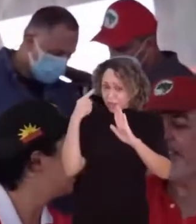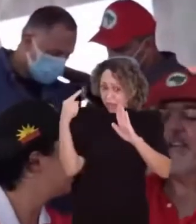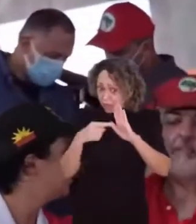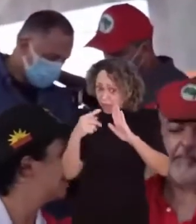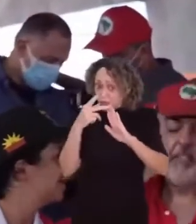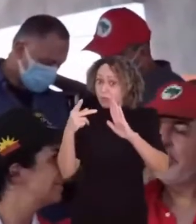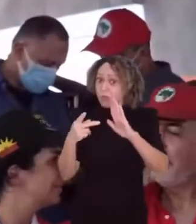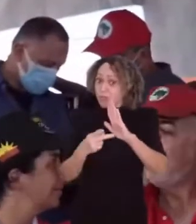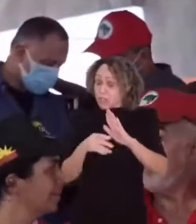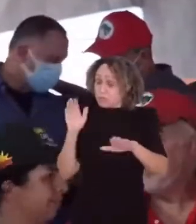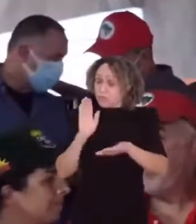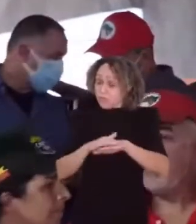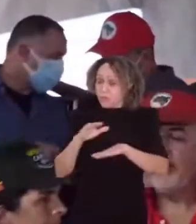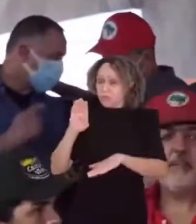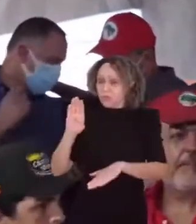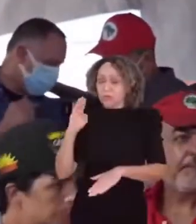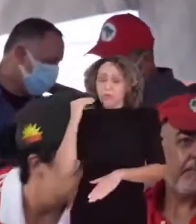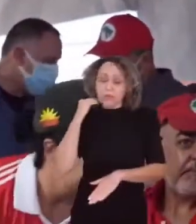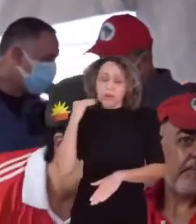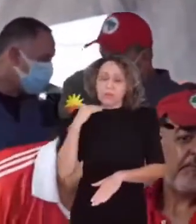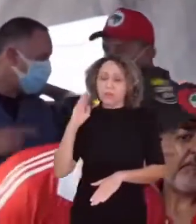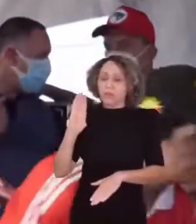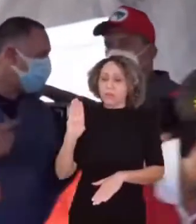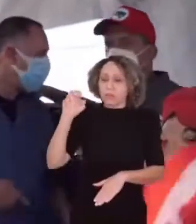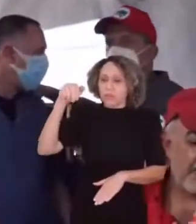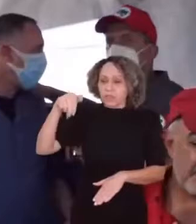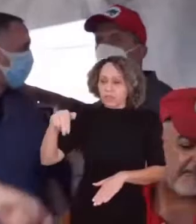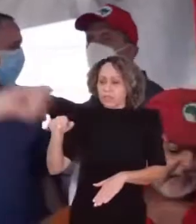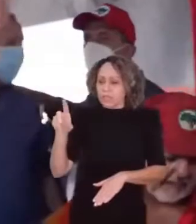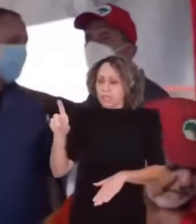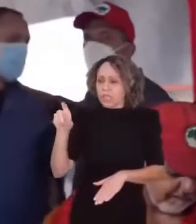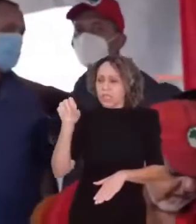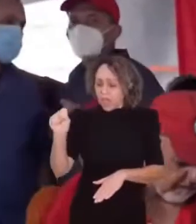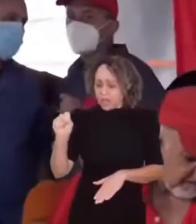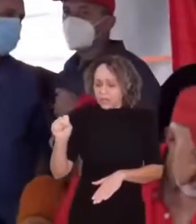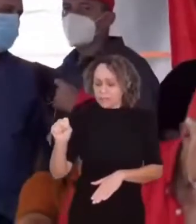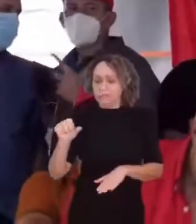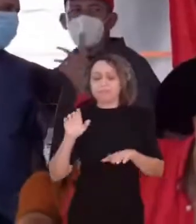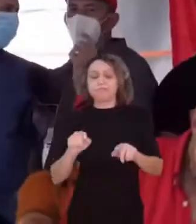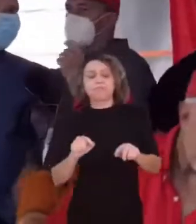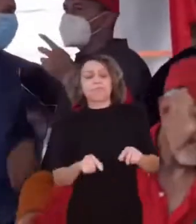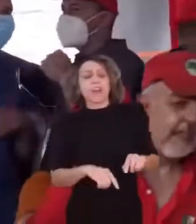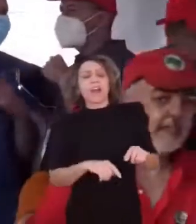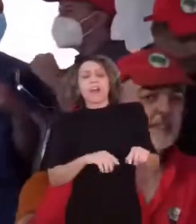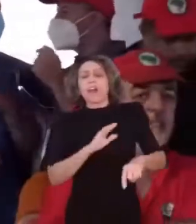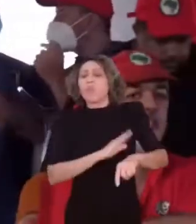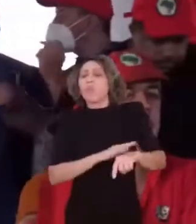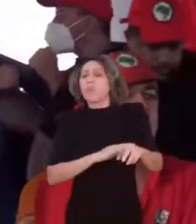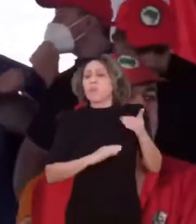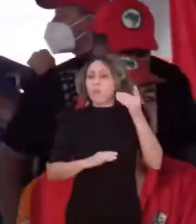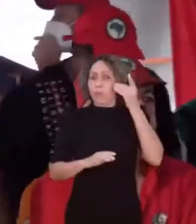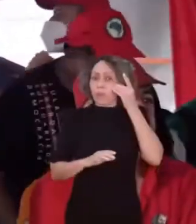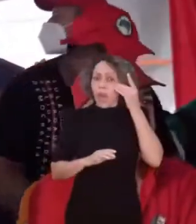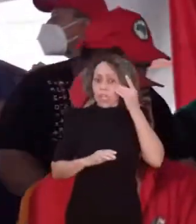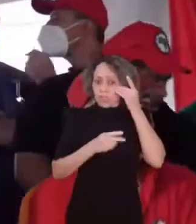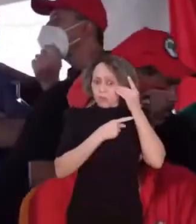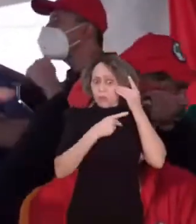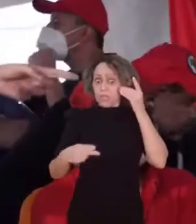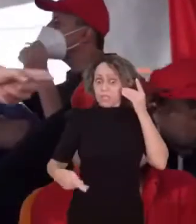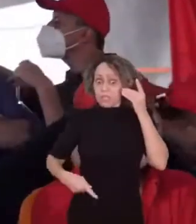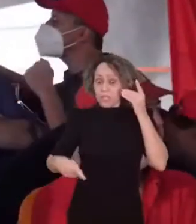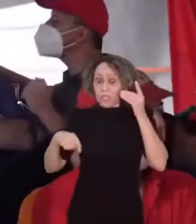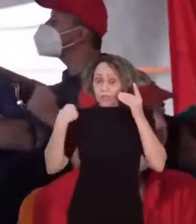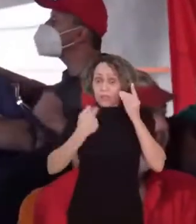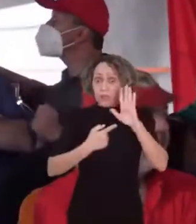carreiro. Na época da Dilma, nós apresentamos 88 projetos como esse. Sabe quantos